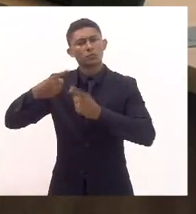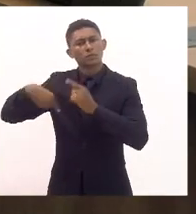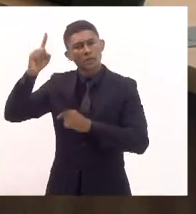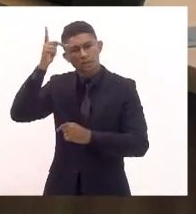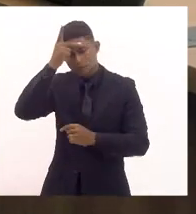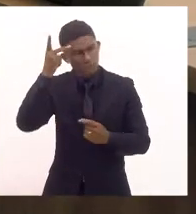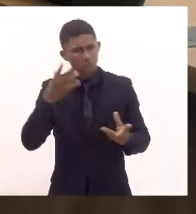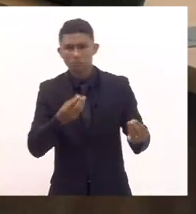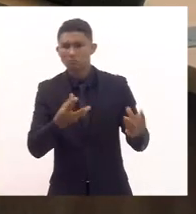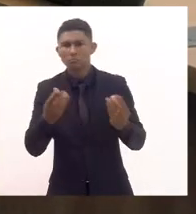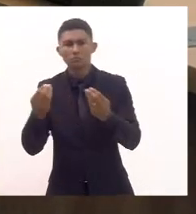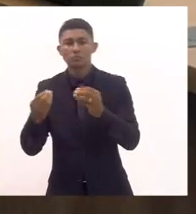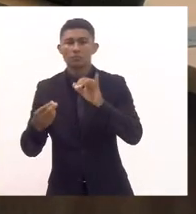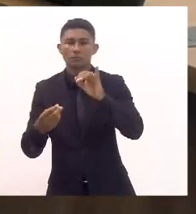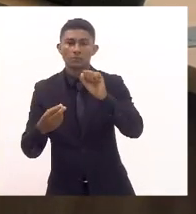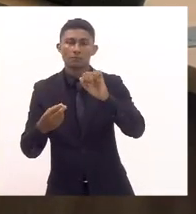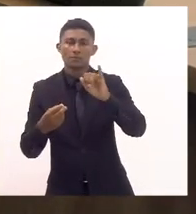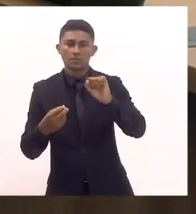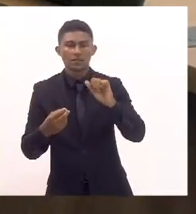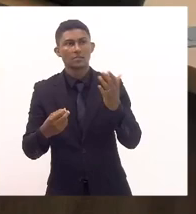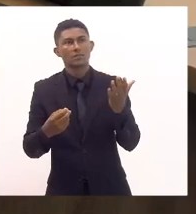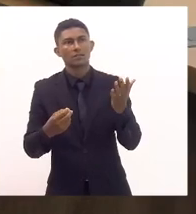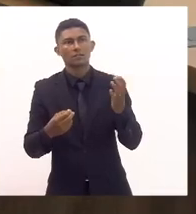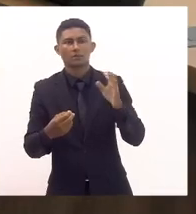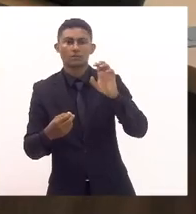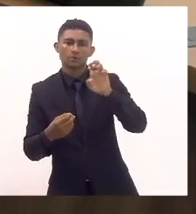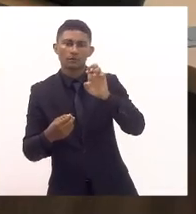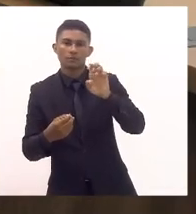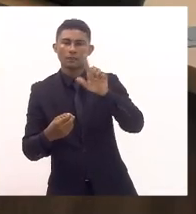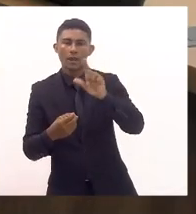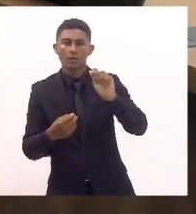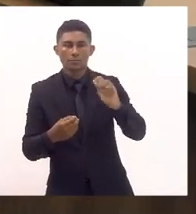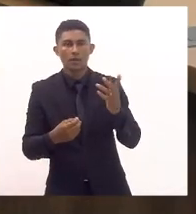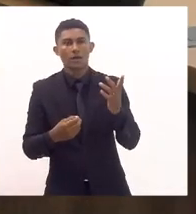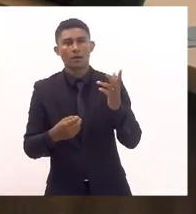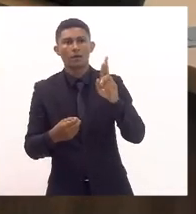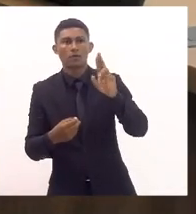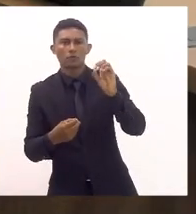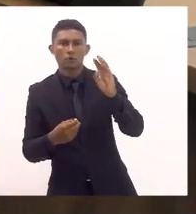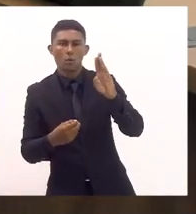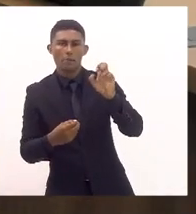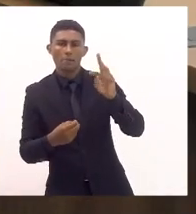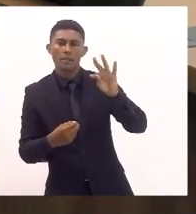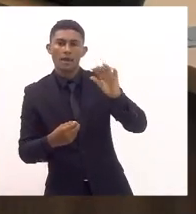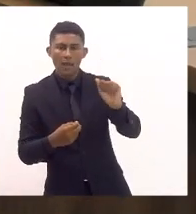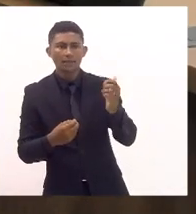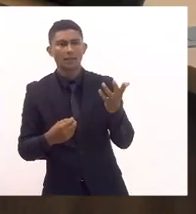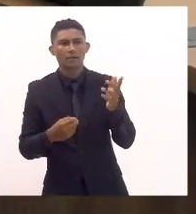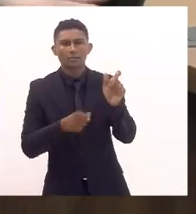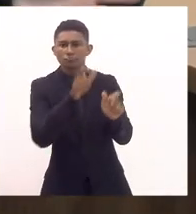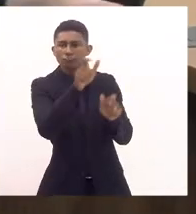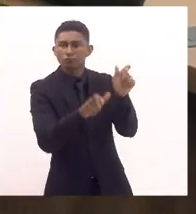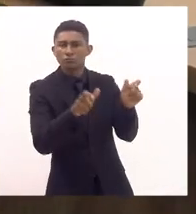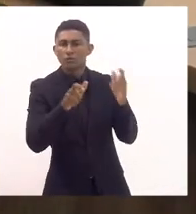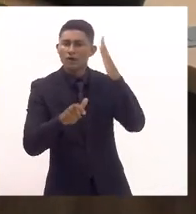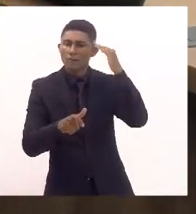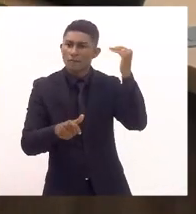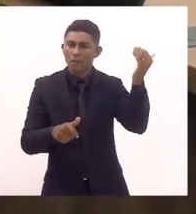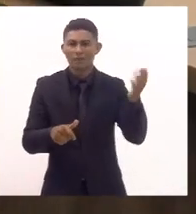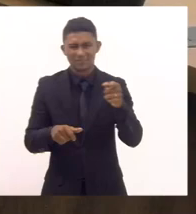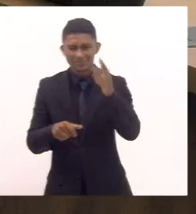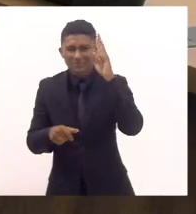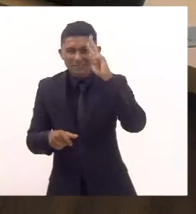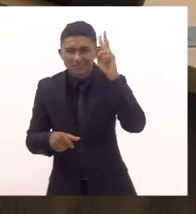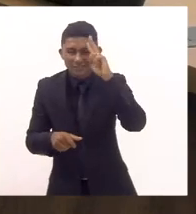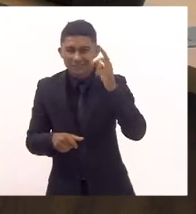Isis de Oliveira Oi Elza Gomes Roberto e Floriano faissal sua Edson Pois é é do